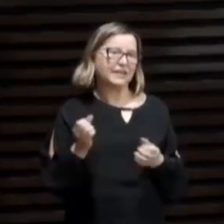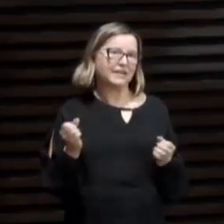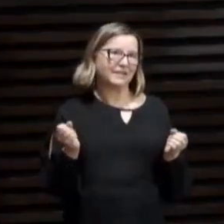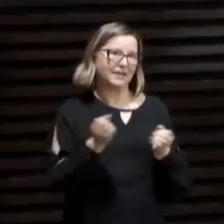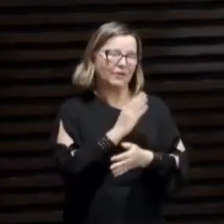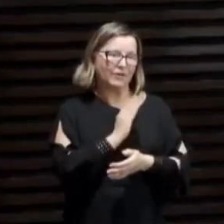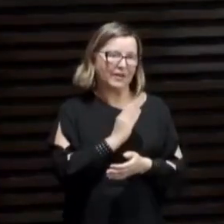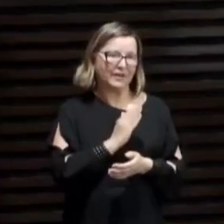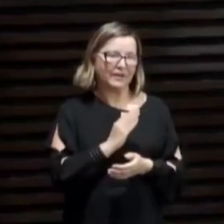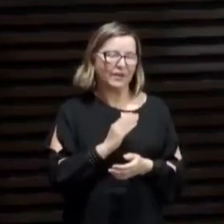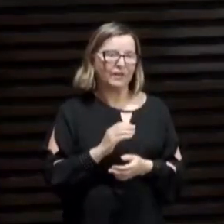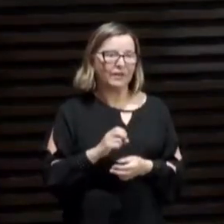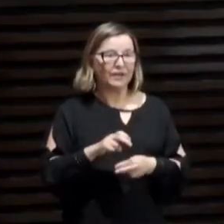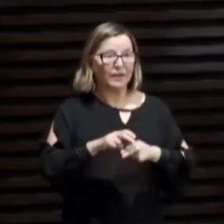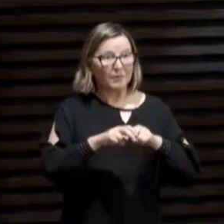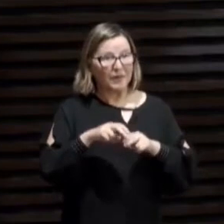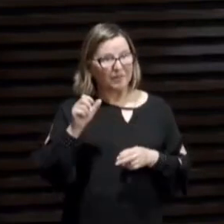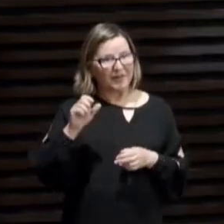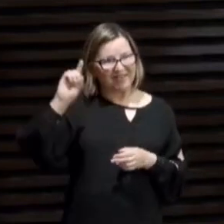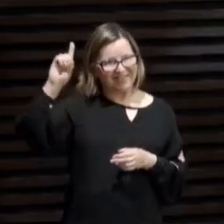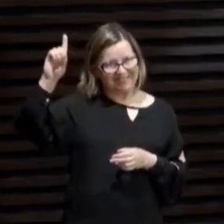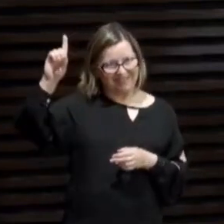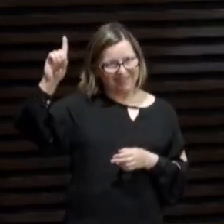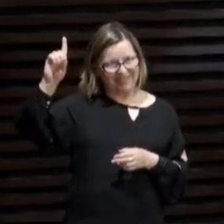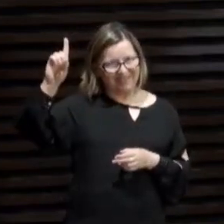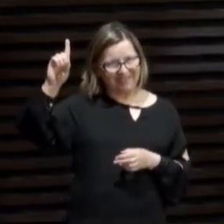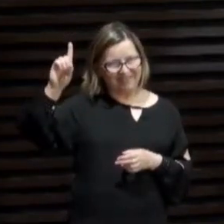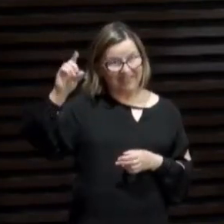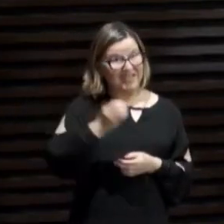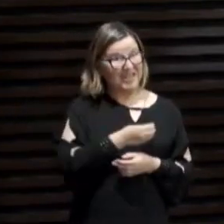semente incorruptível, mediante a palavra de Deus,